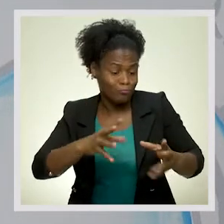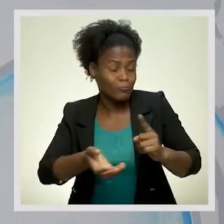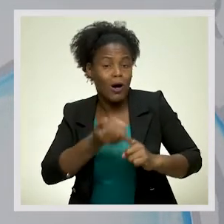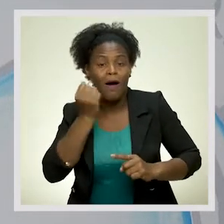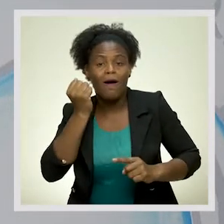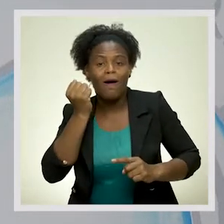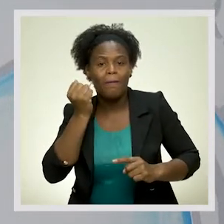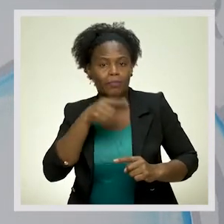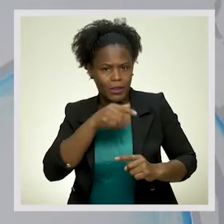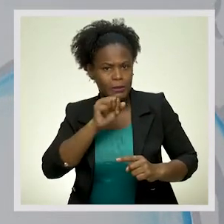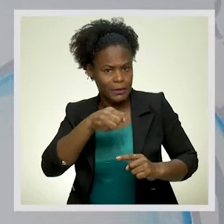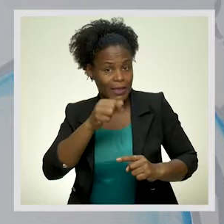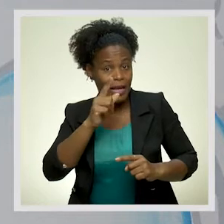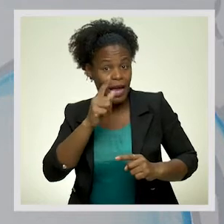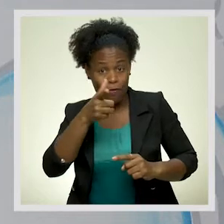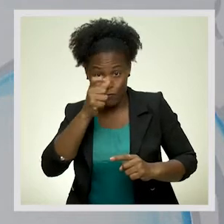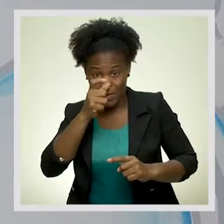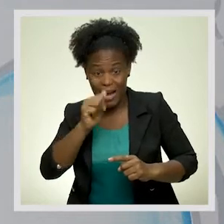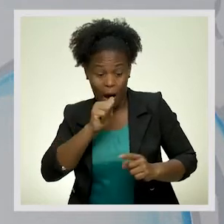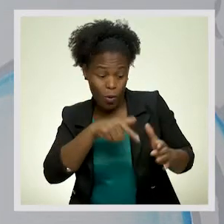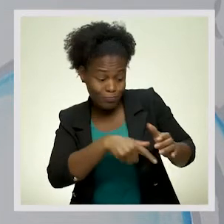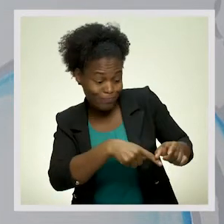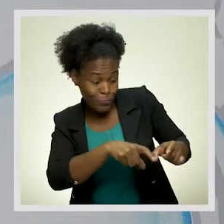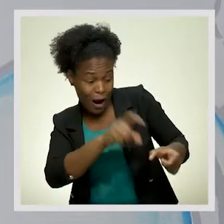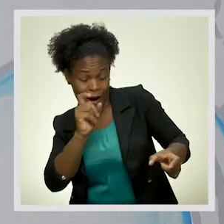conseguiu sair do lago?